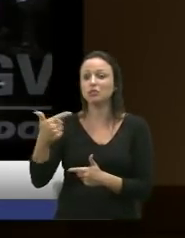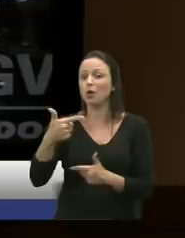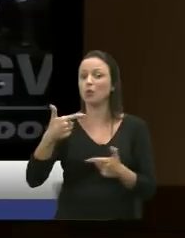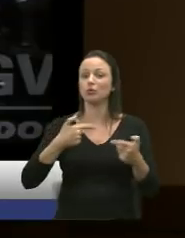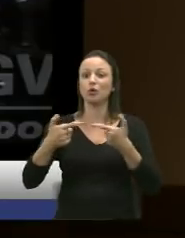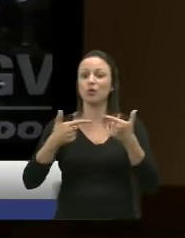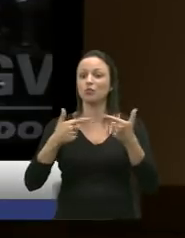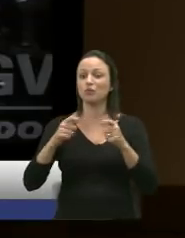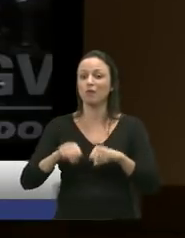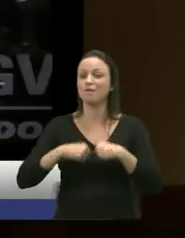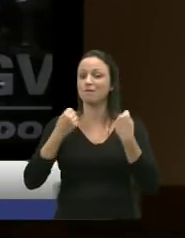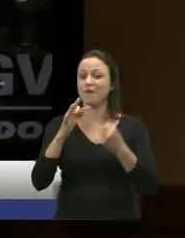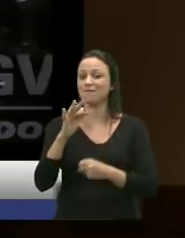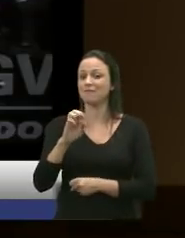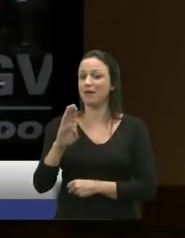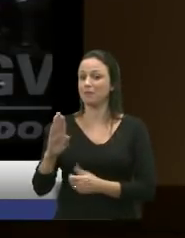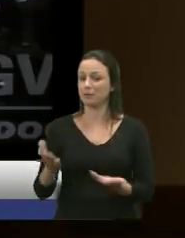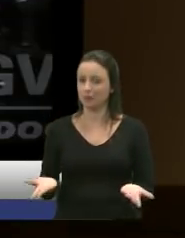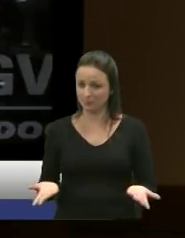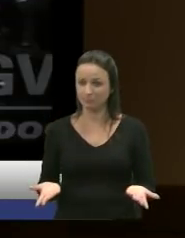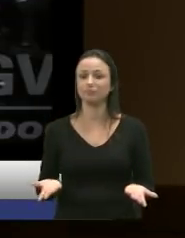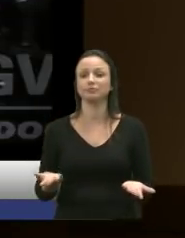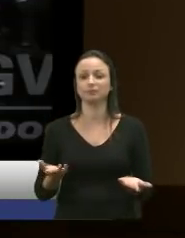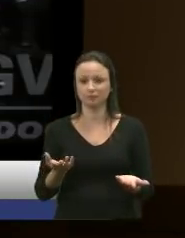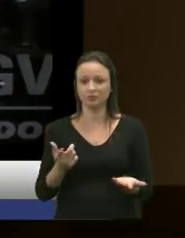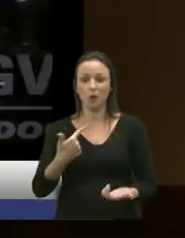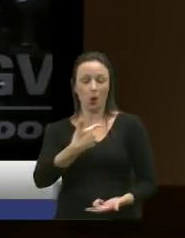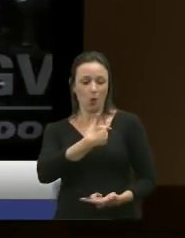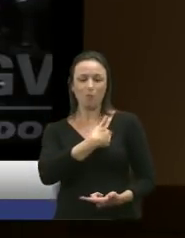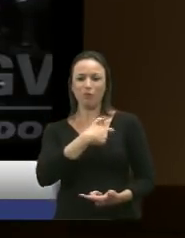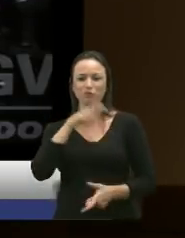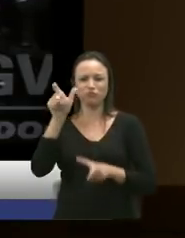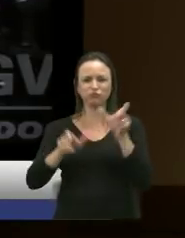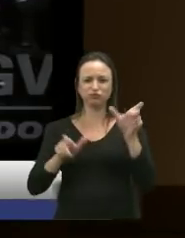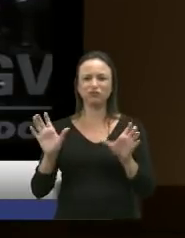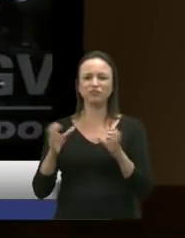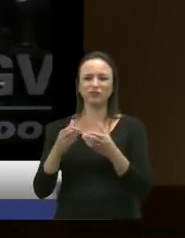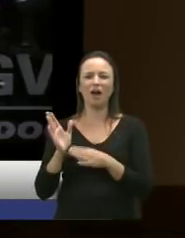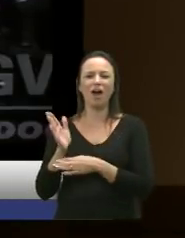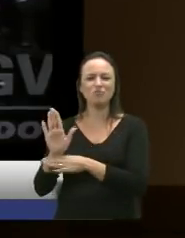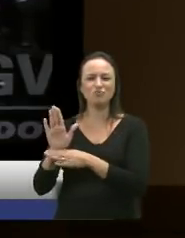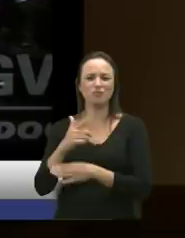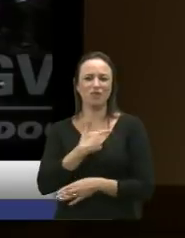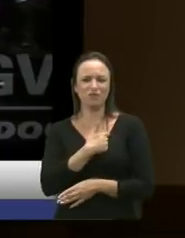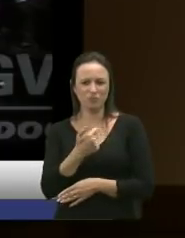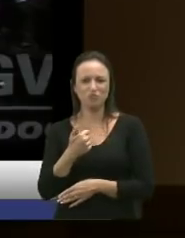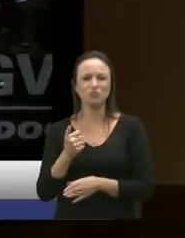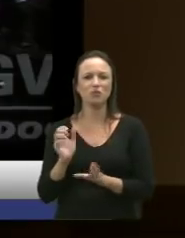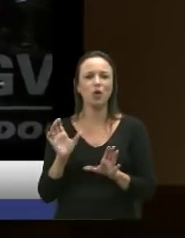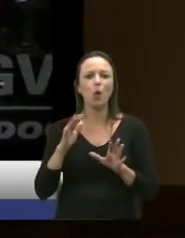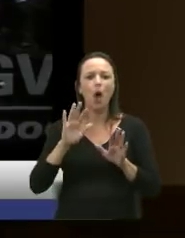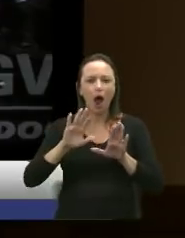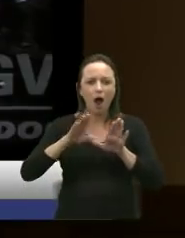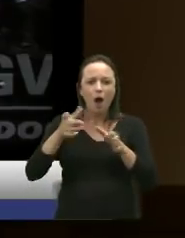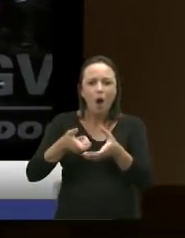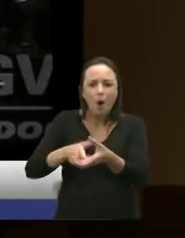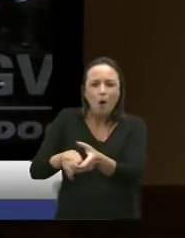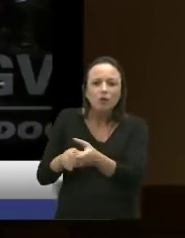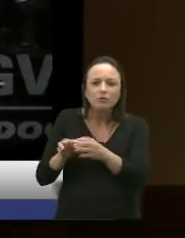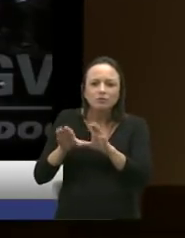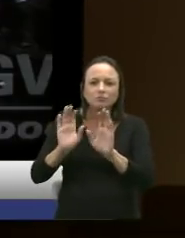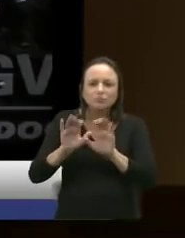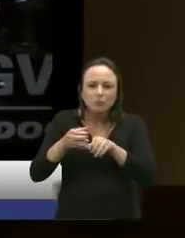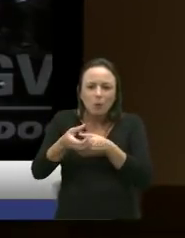Expedicionária Brasileira, a FEB. Getulistas disfarçavam os canhões, camuflavam os canhões para dar tiro direto nas